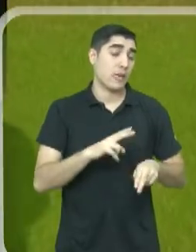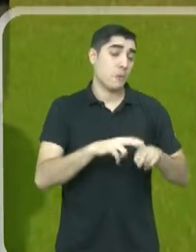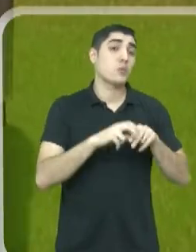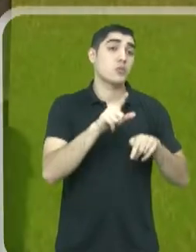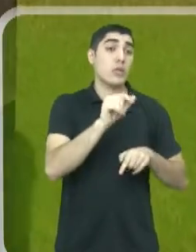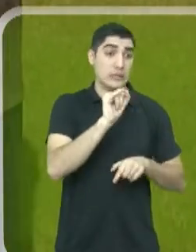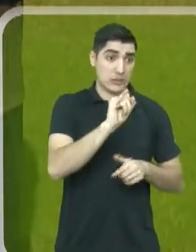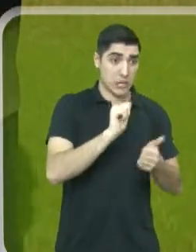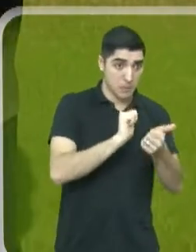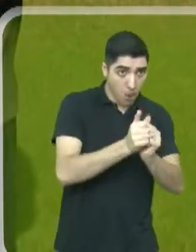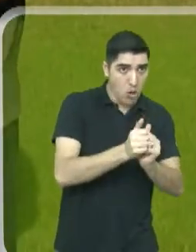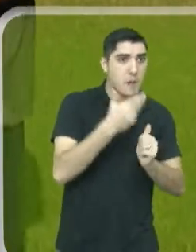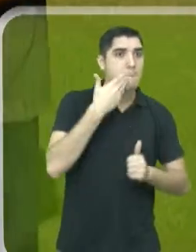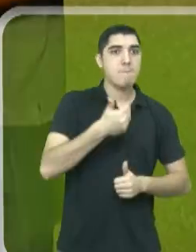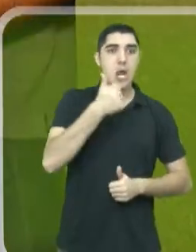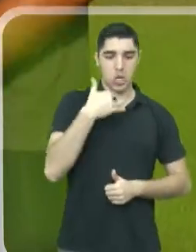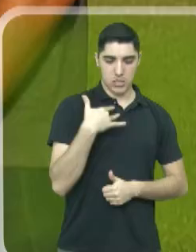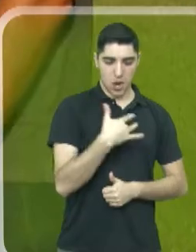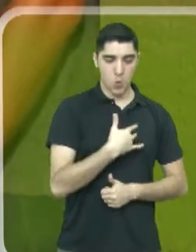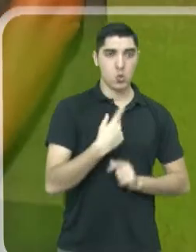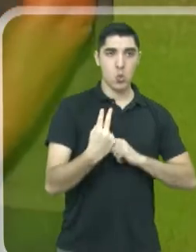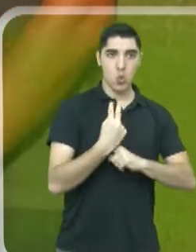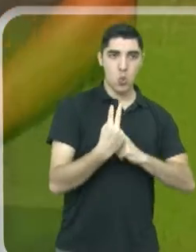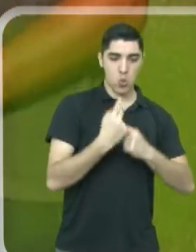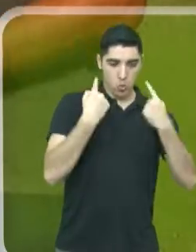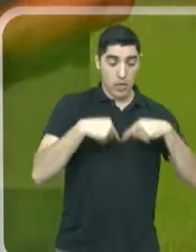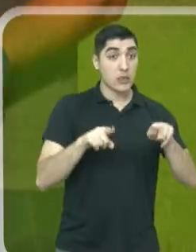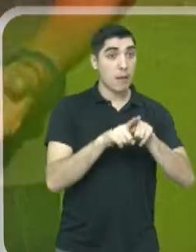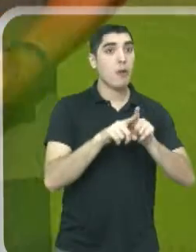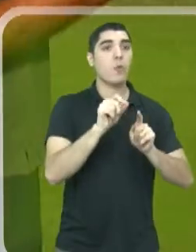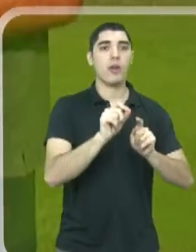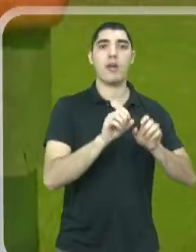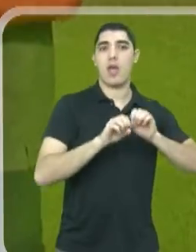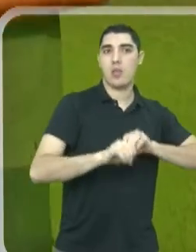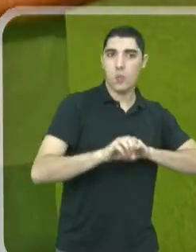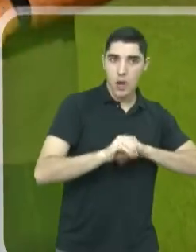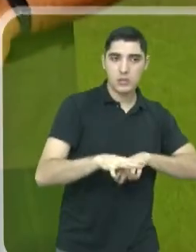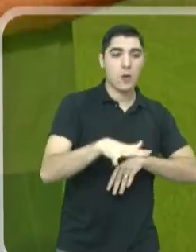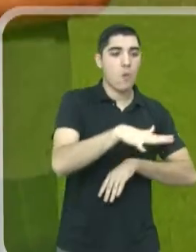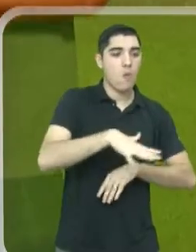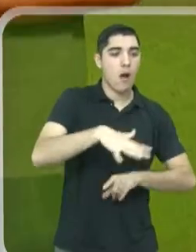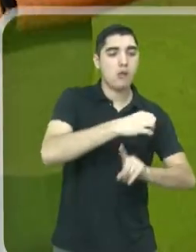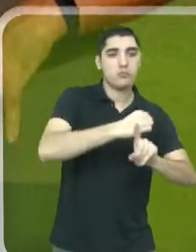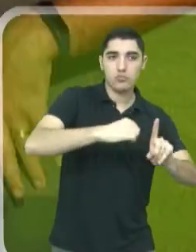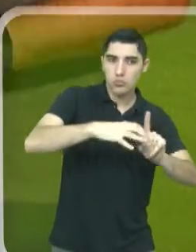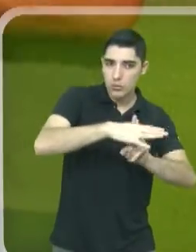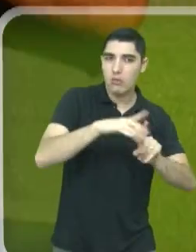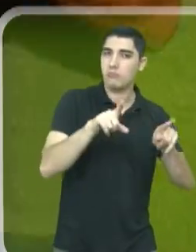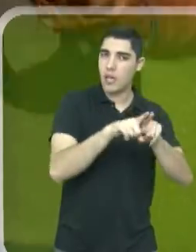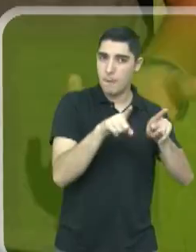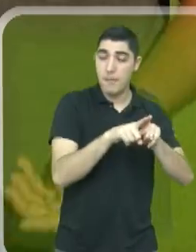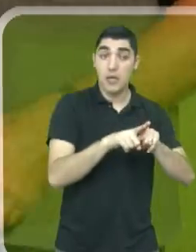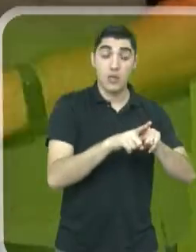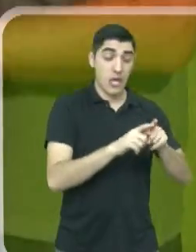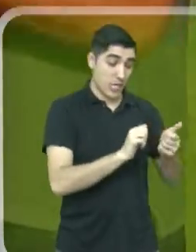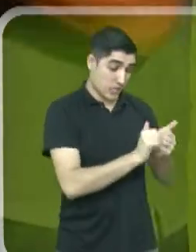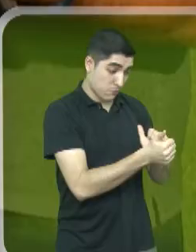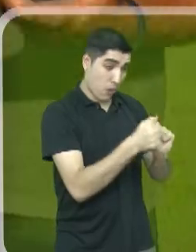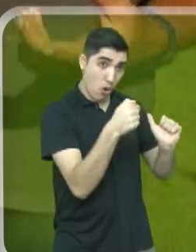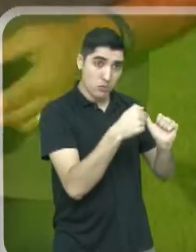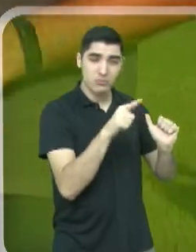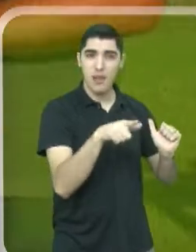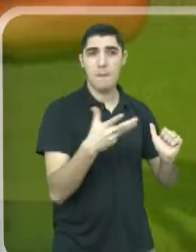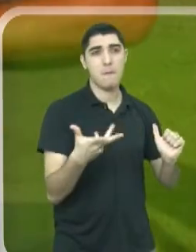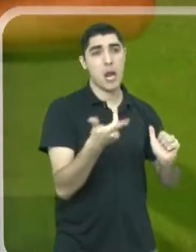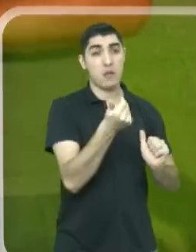você remediar, tanto na área da saúde, quanto na área da educação, né, na área social. A gente pode utilizar o esporte, se o Brasil